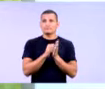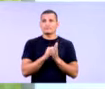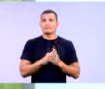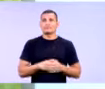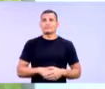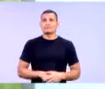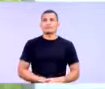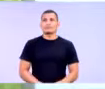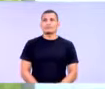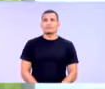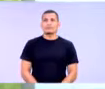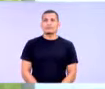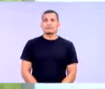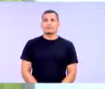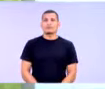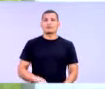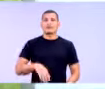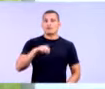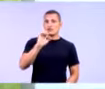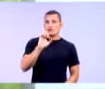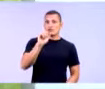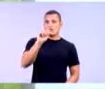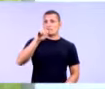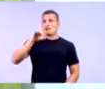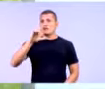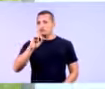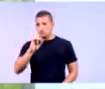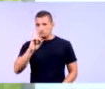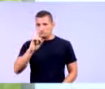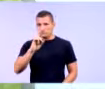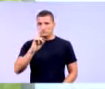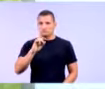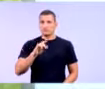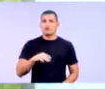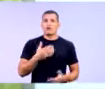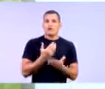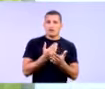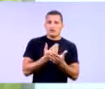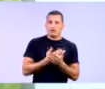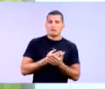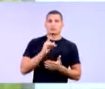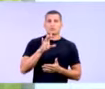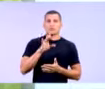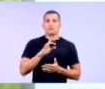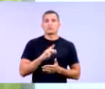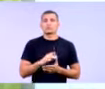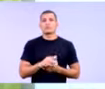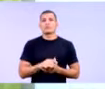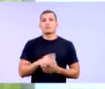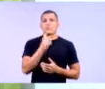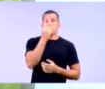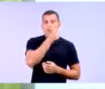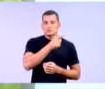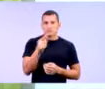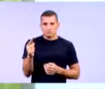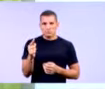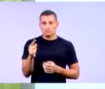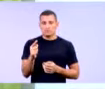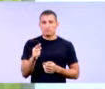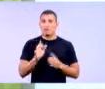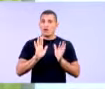seja na modalidade de EAD, embora vocês tenham aula uma vez por semana, a legislação, a lei do